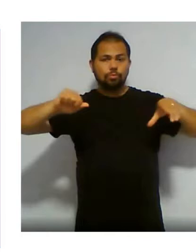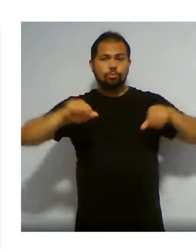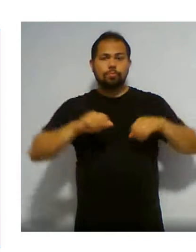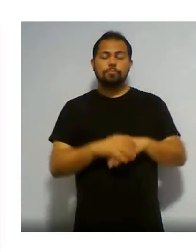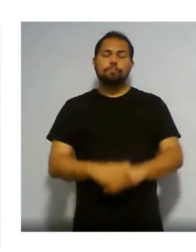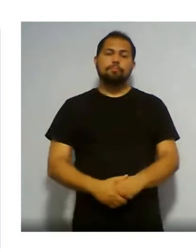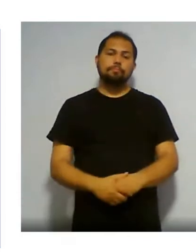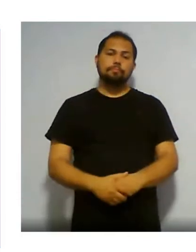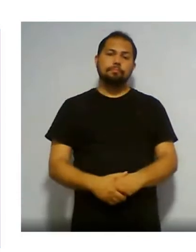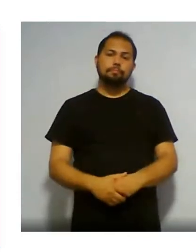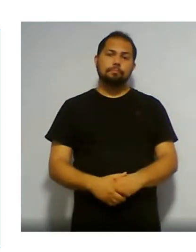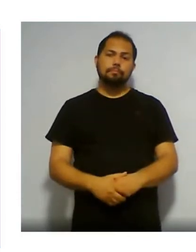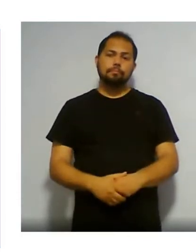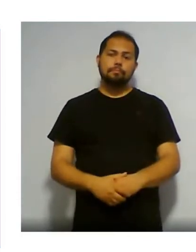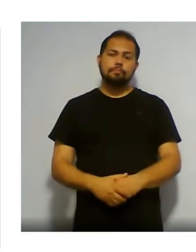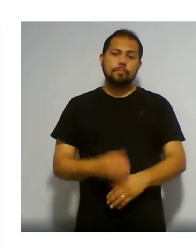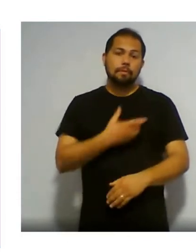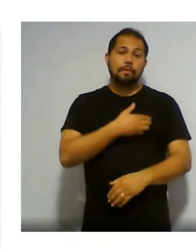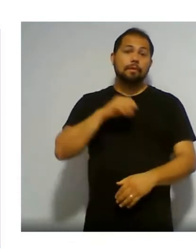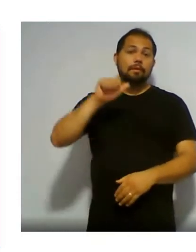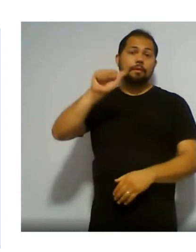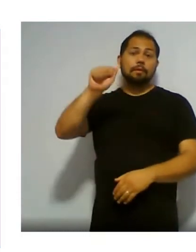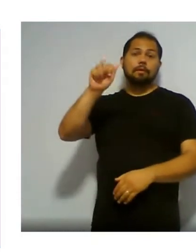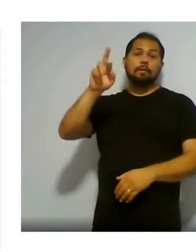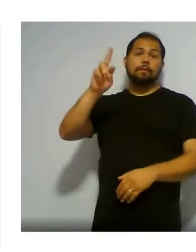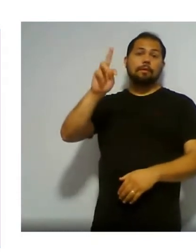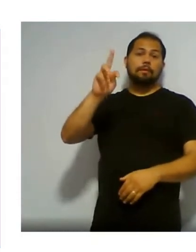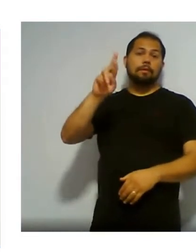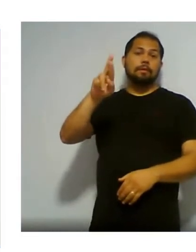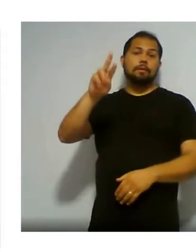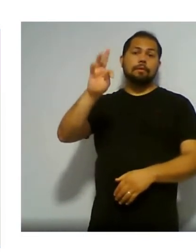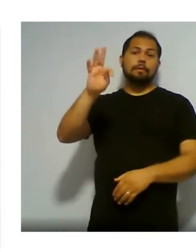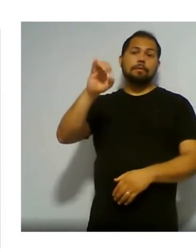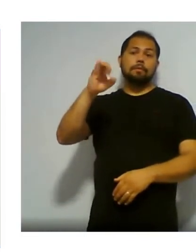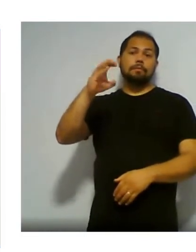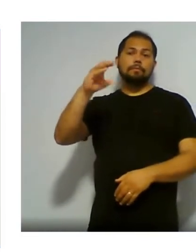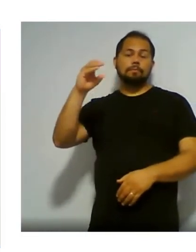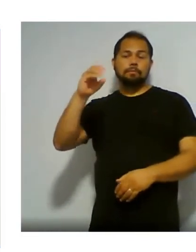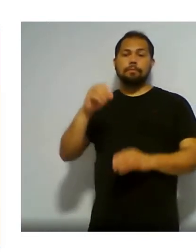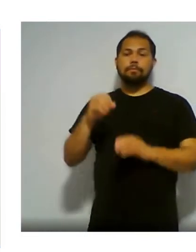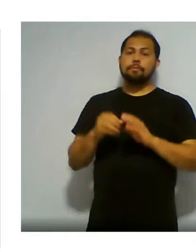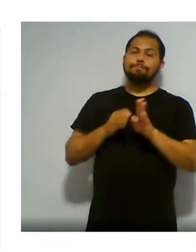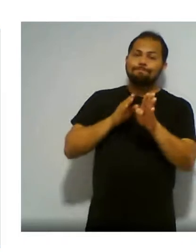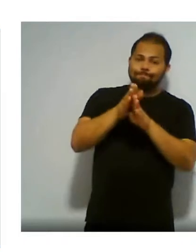Então a Arctic, por exemplo, recomenda a opção de um ponto.